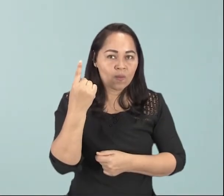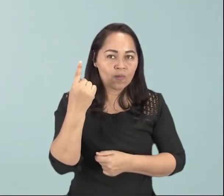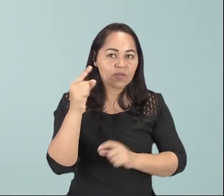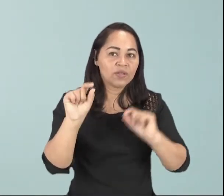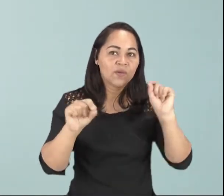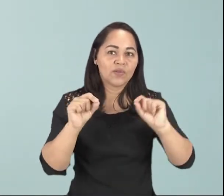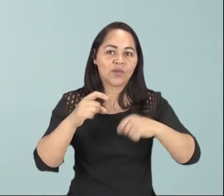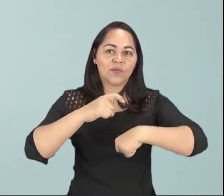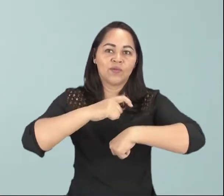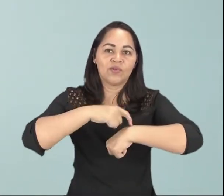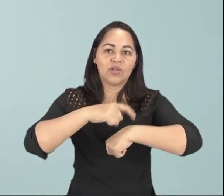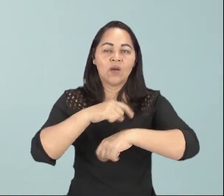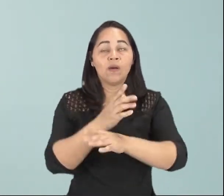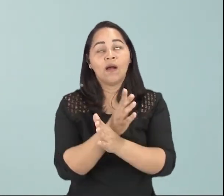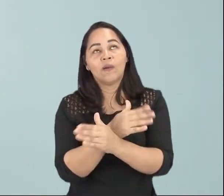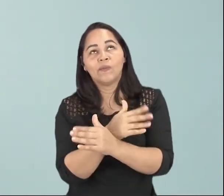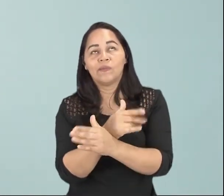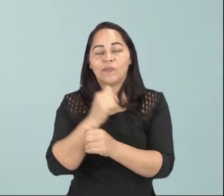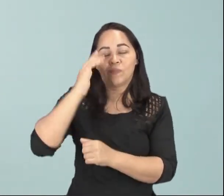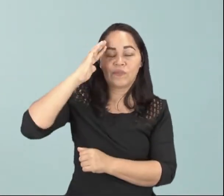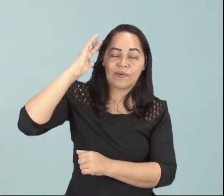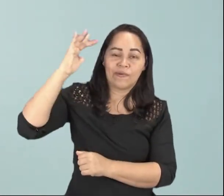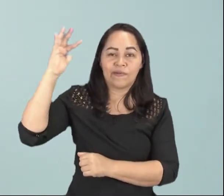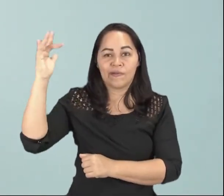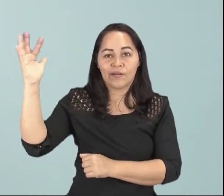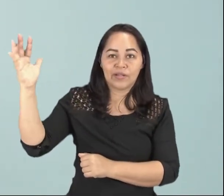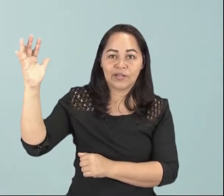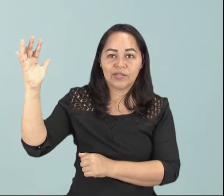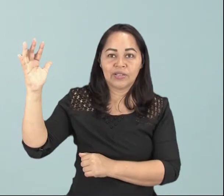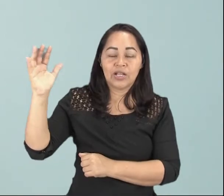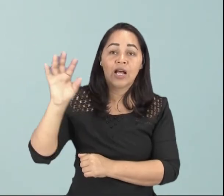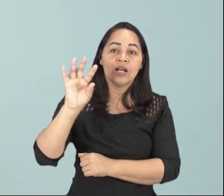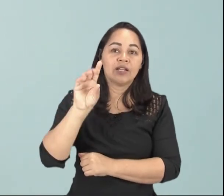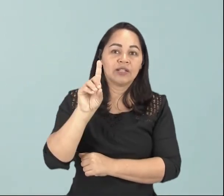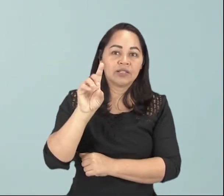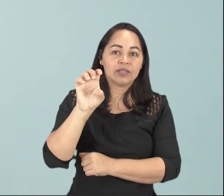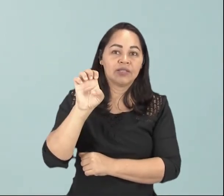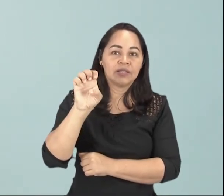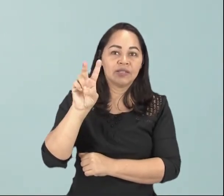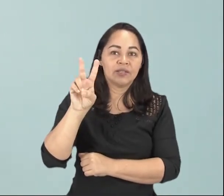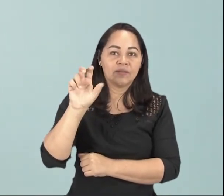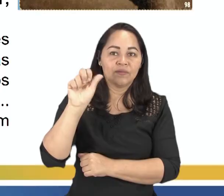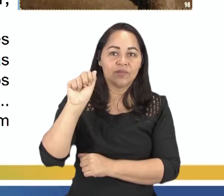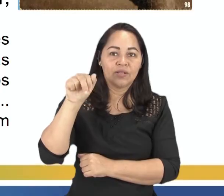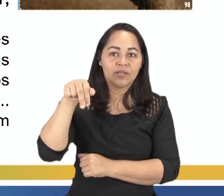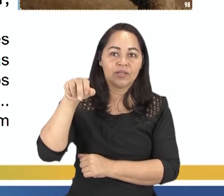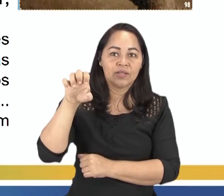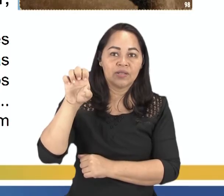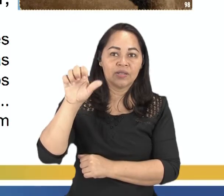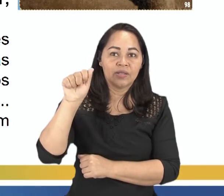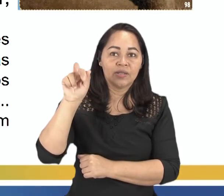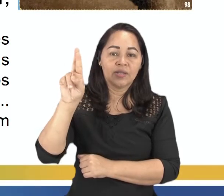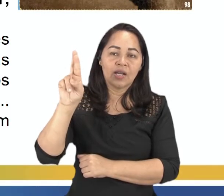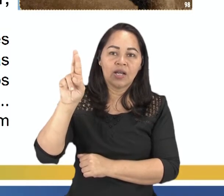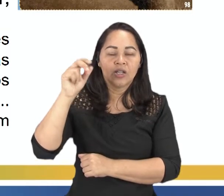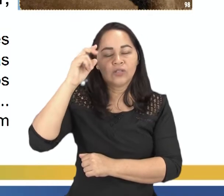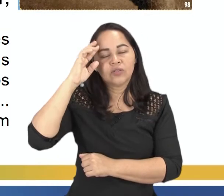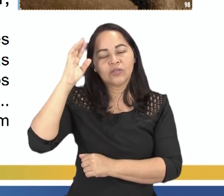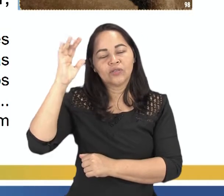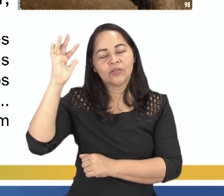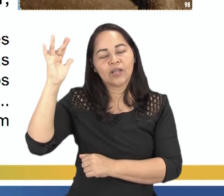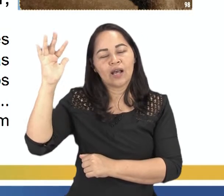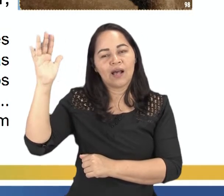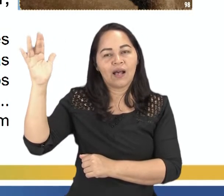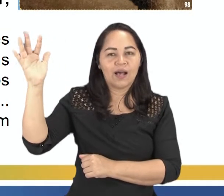seria o tempo de devanear. O que seria esse tempo de devanear? Né? Então aqui, olha só, tempo de introspecção, de sonhar